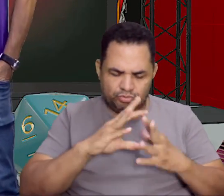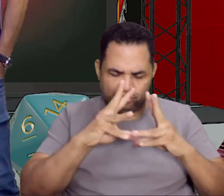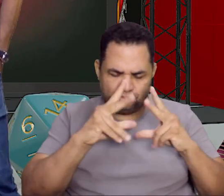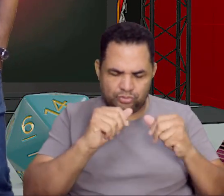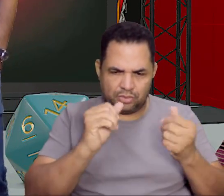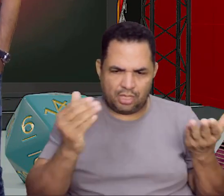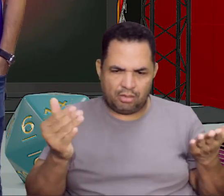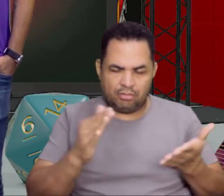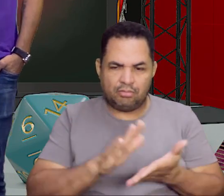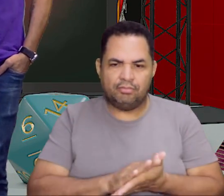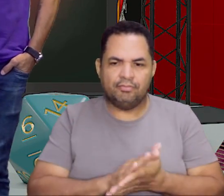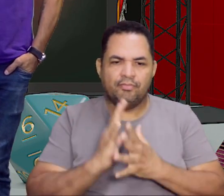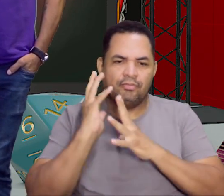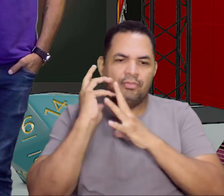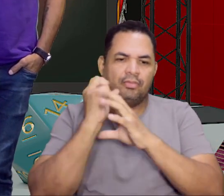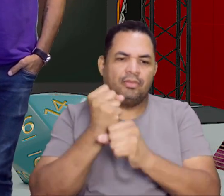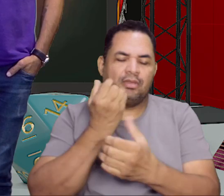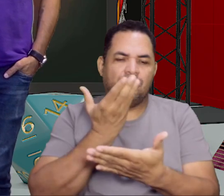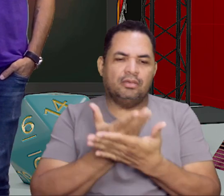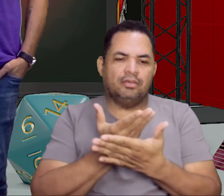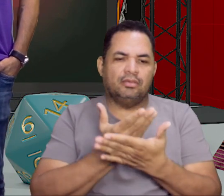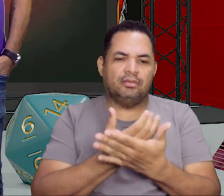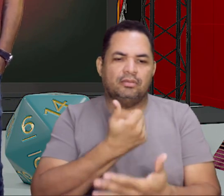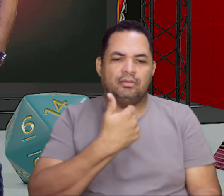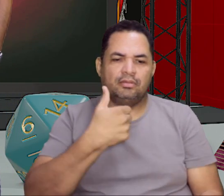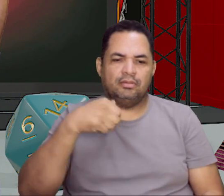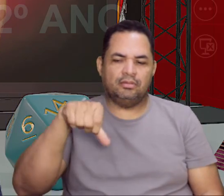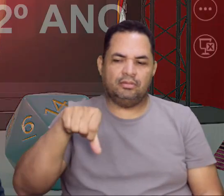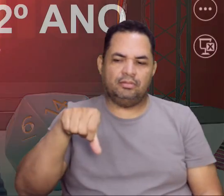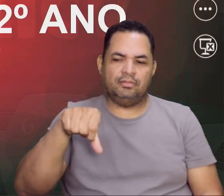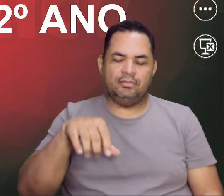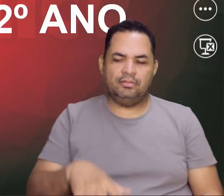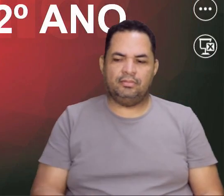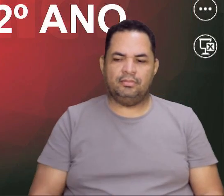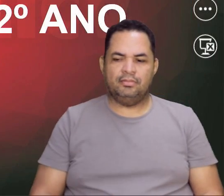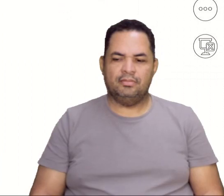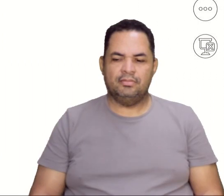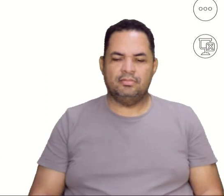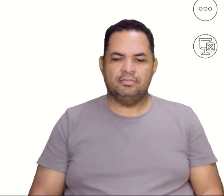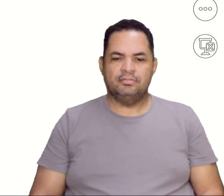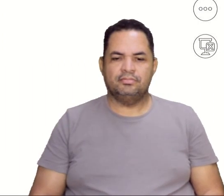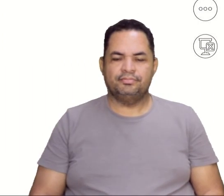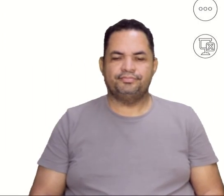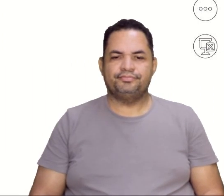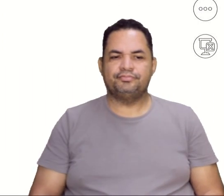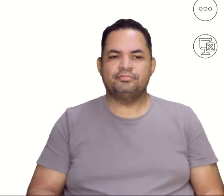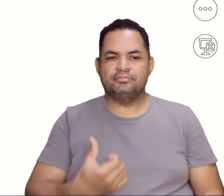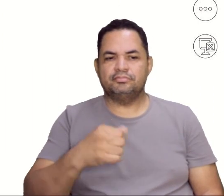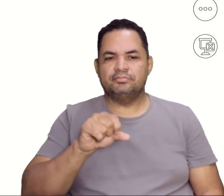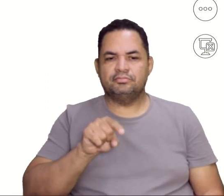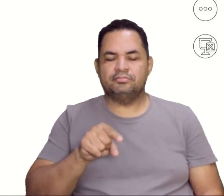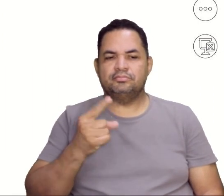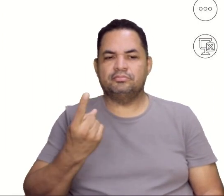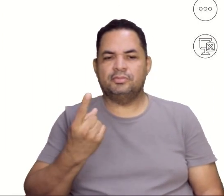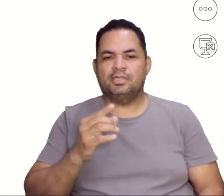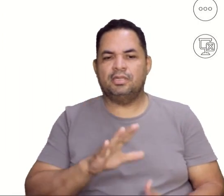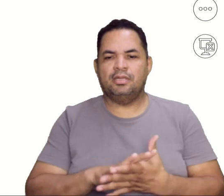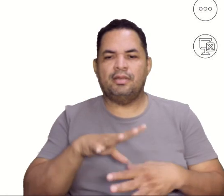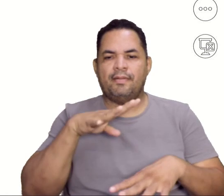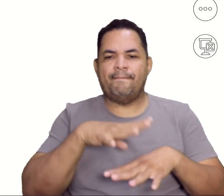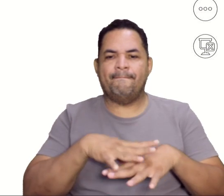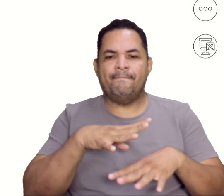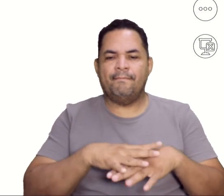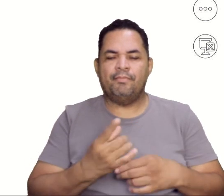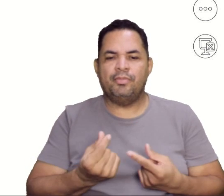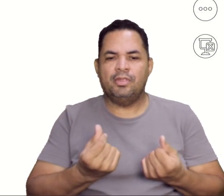certo vamos lá então revisão da aula de número 19 Olha lá então na aula 19.2 o assunto é a matemática financeira na